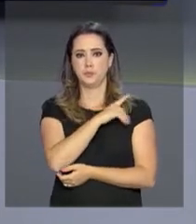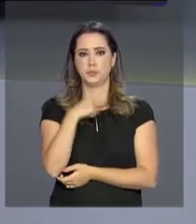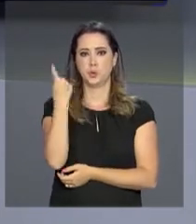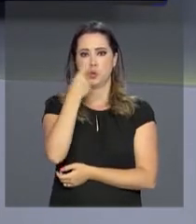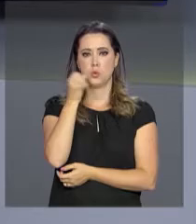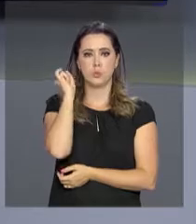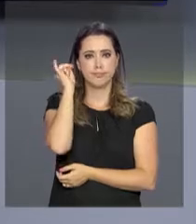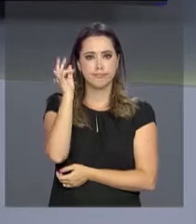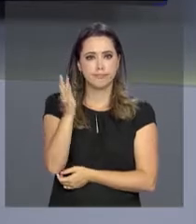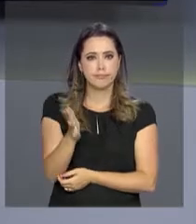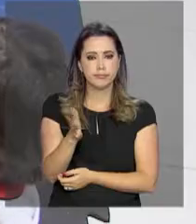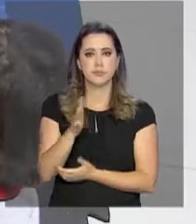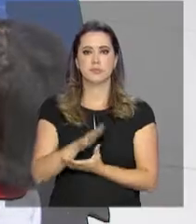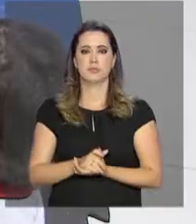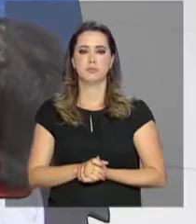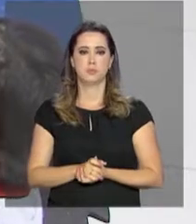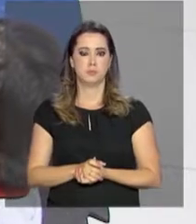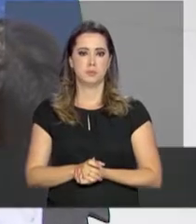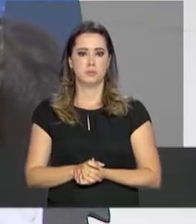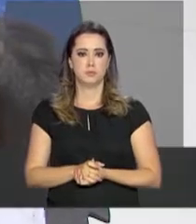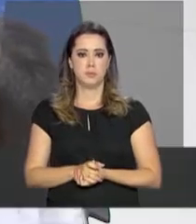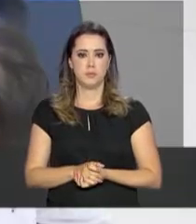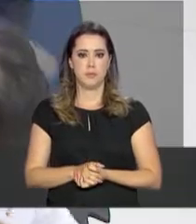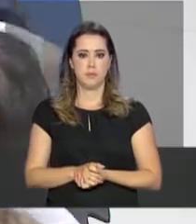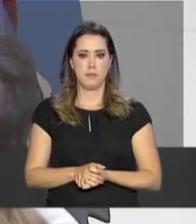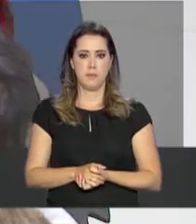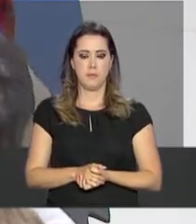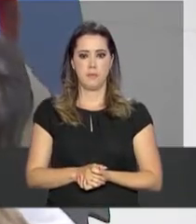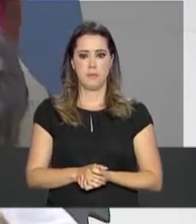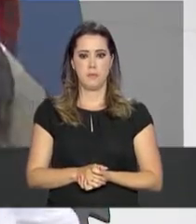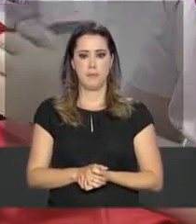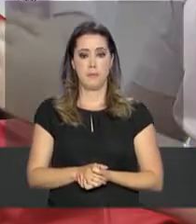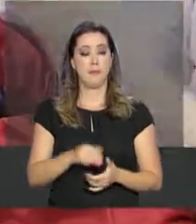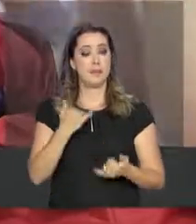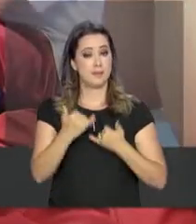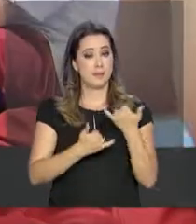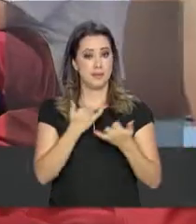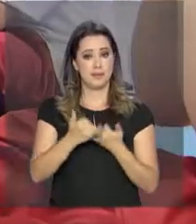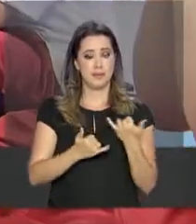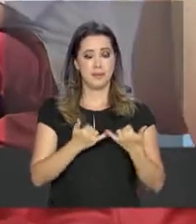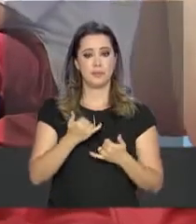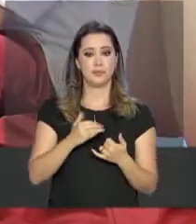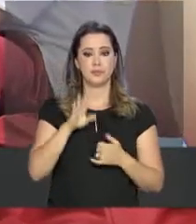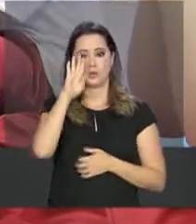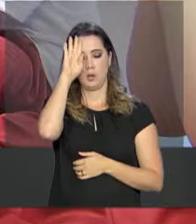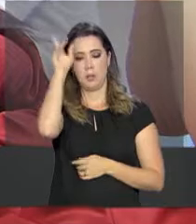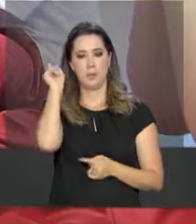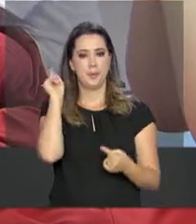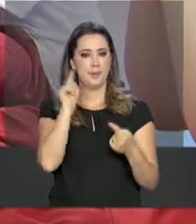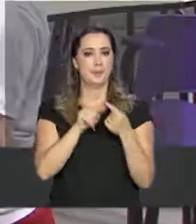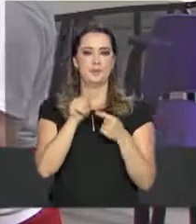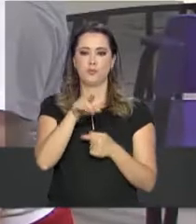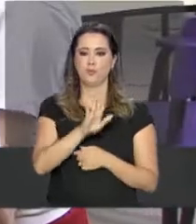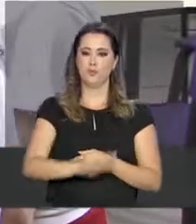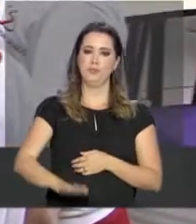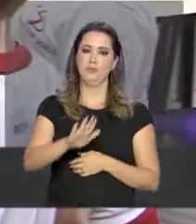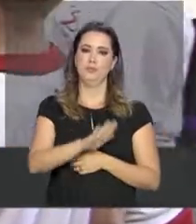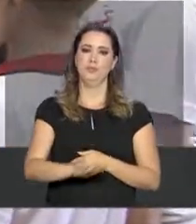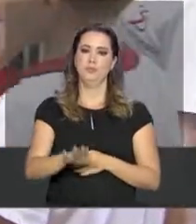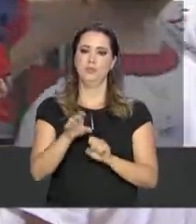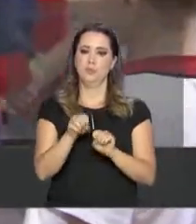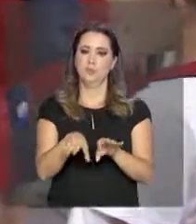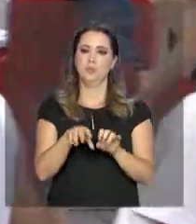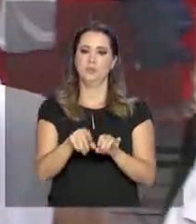integral nas brincadeiras ainda são as atividades principais dessa cozinha de educação